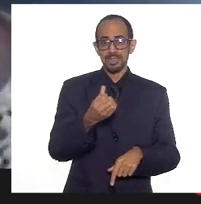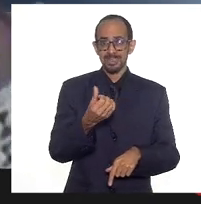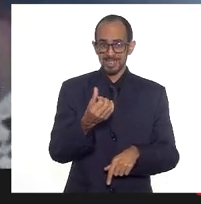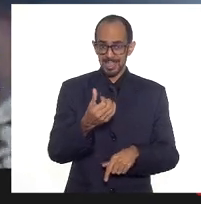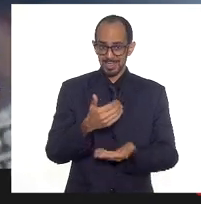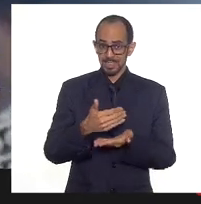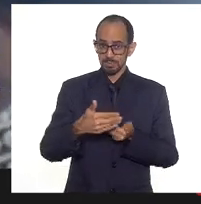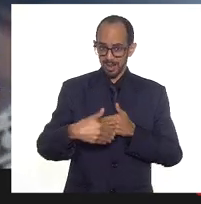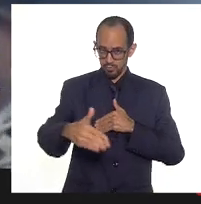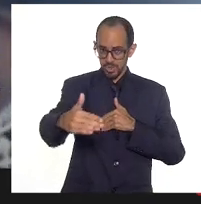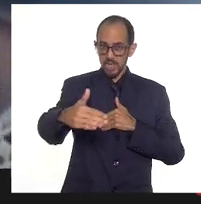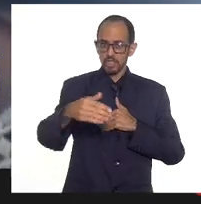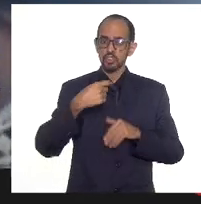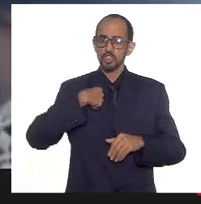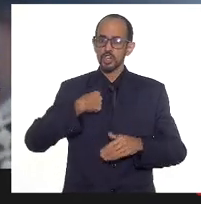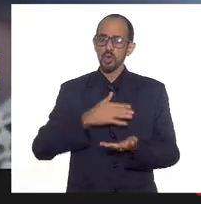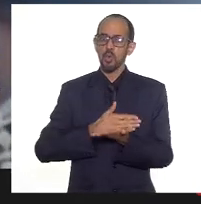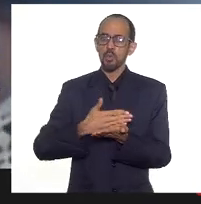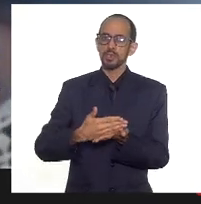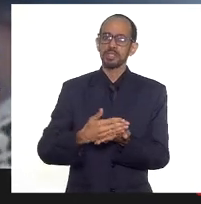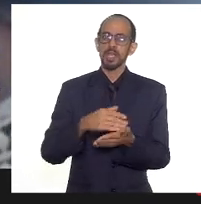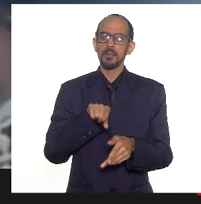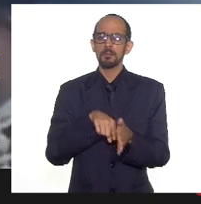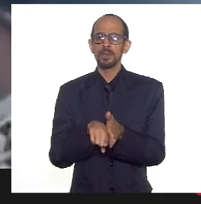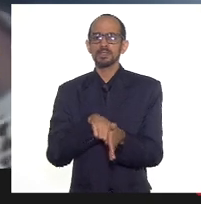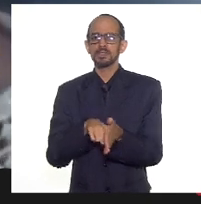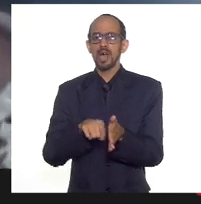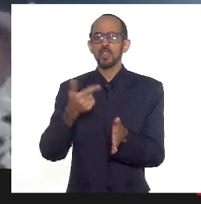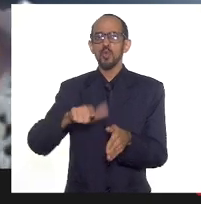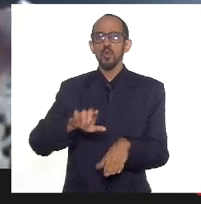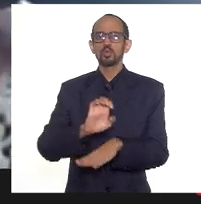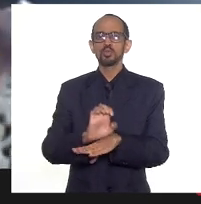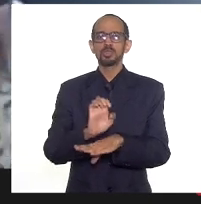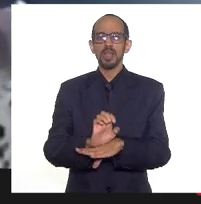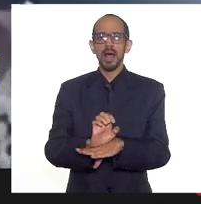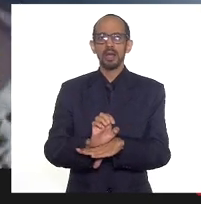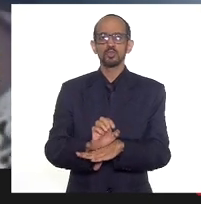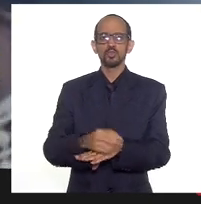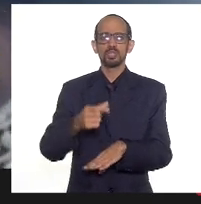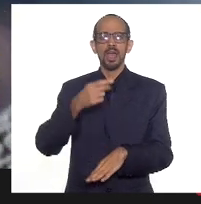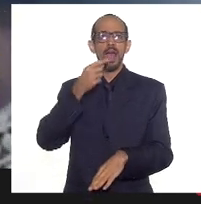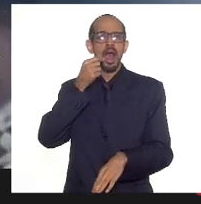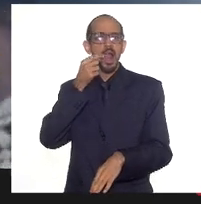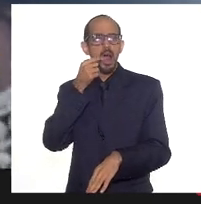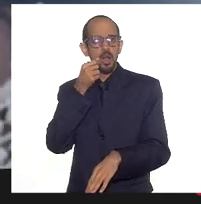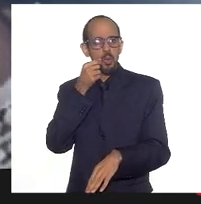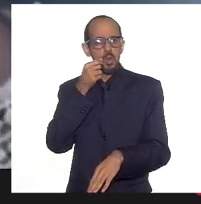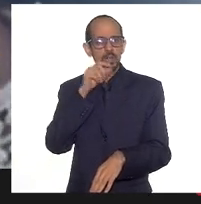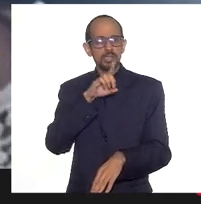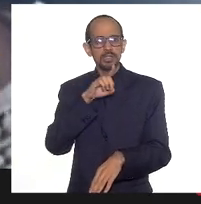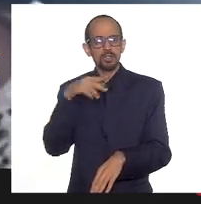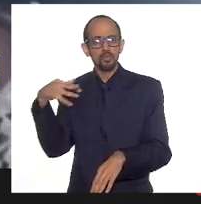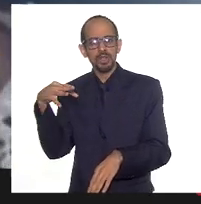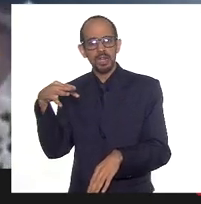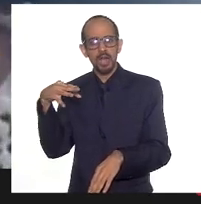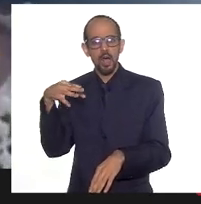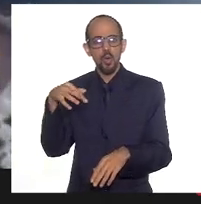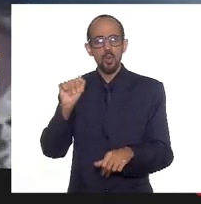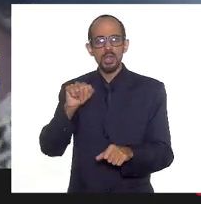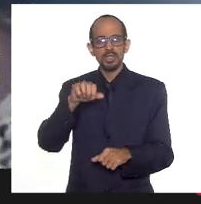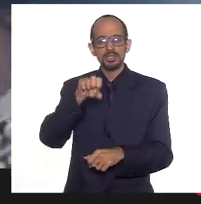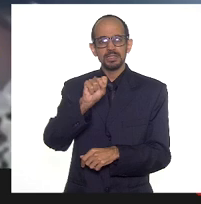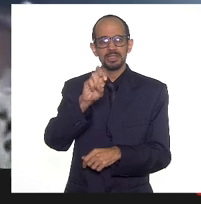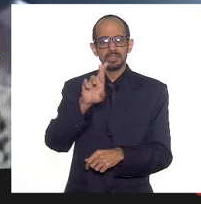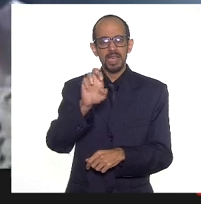pesquisar em outros estados brasileiros, né, Alagoas, Distrito Federal e Sergipe, principalmente, os processos de